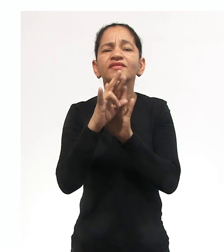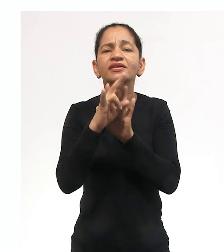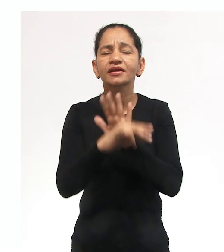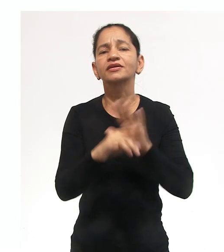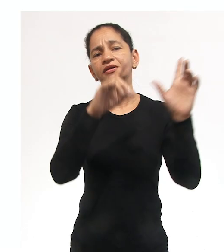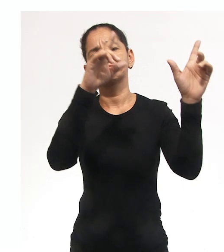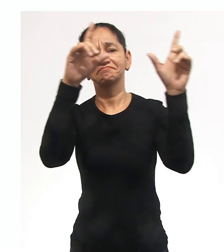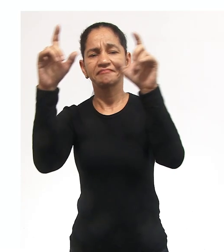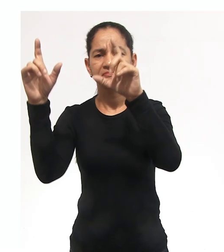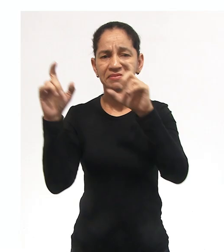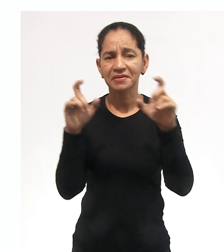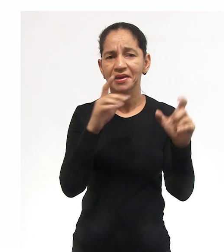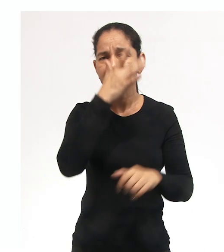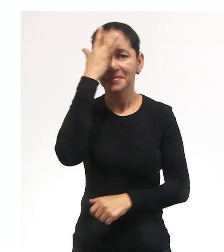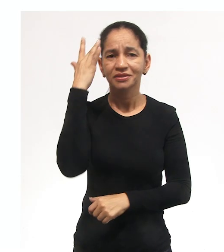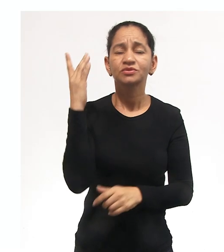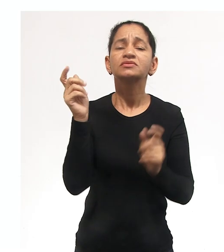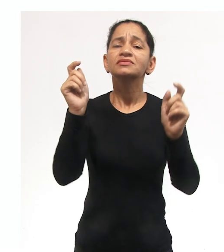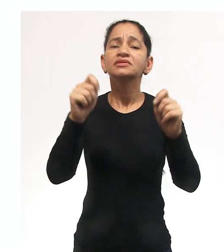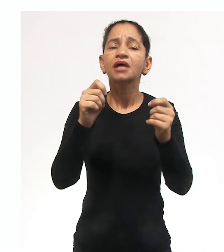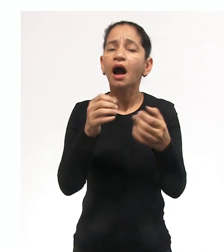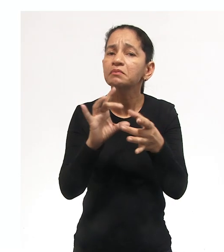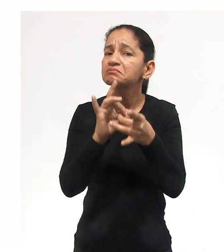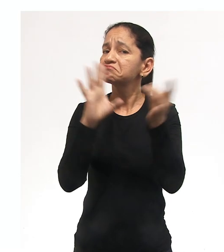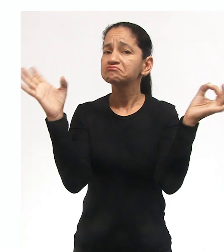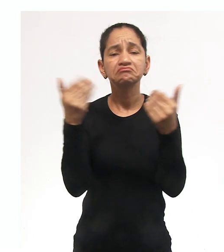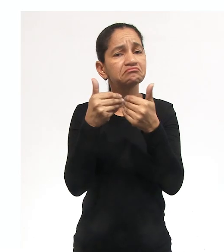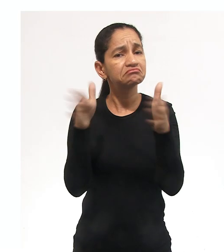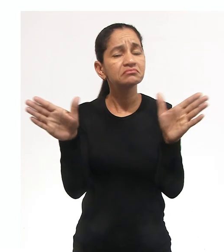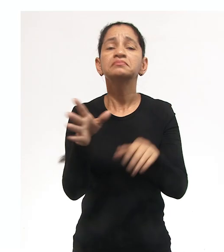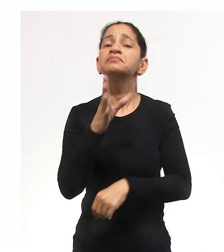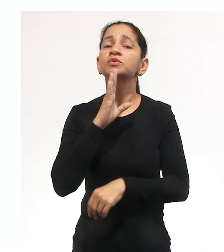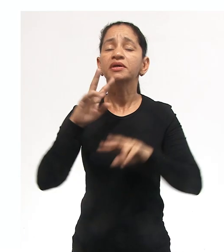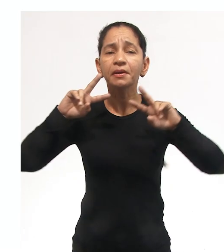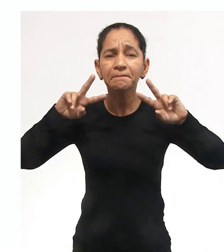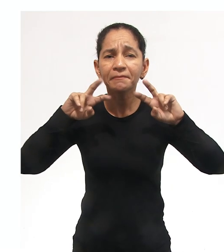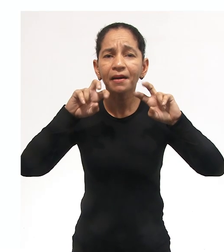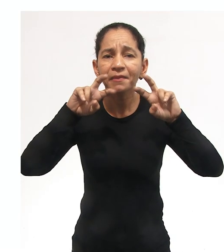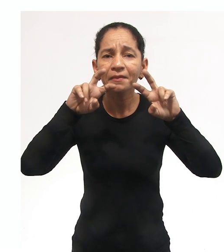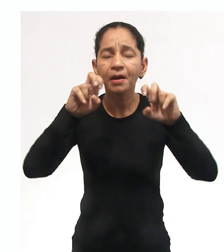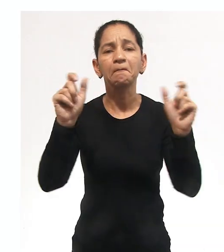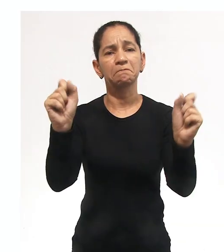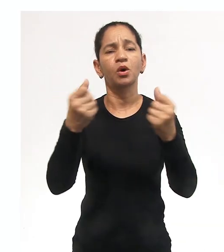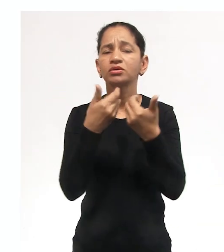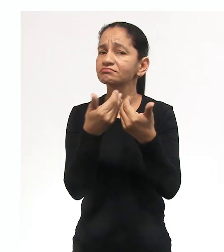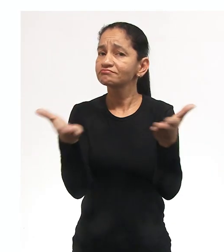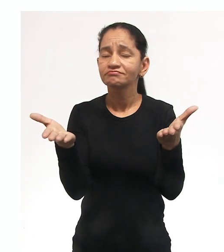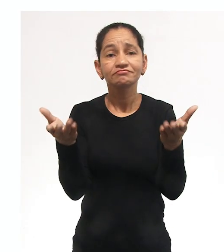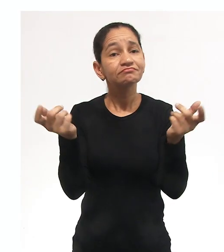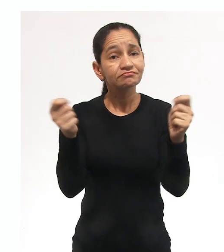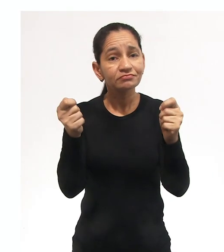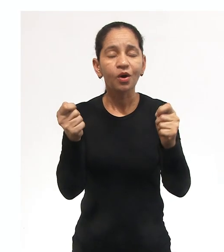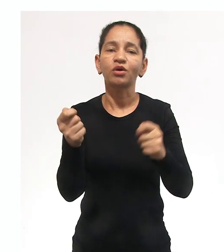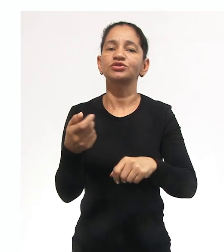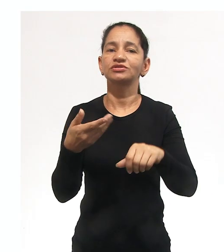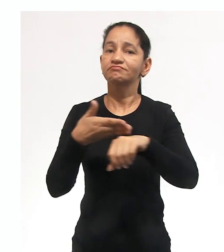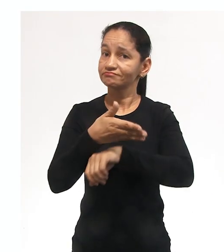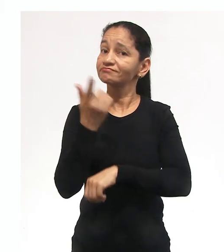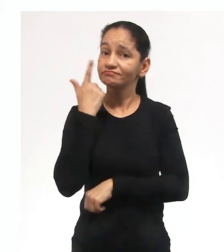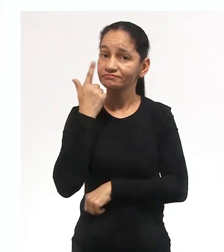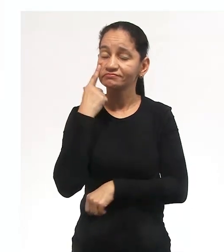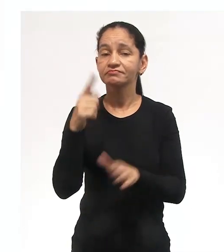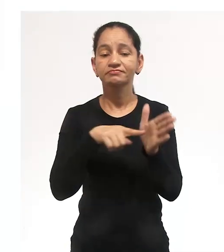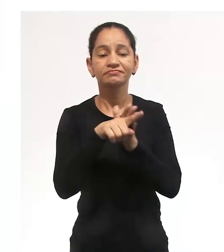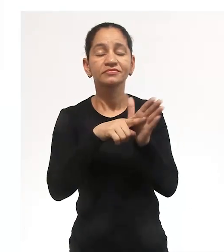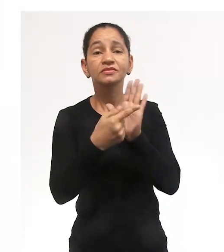são vários escritores, várias produções que estão disponíveis e que nós precisamos conhecer para levar para a